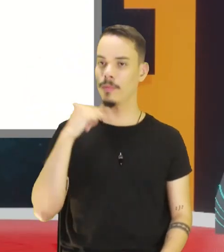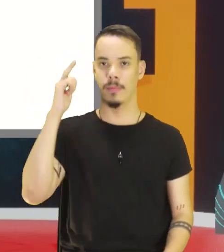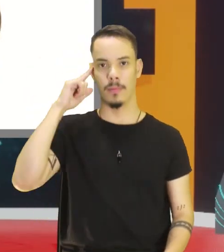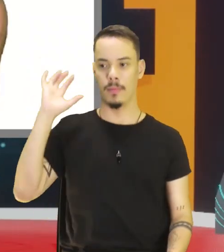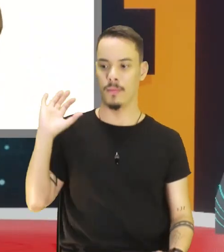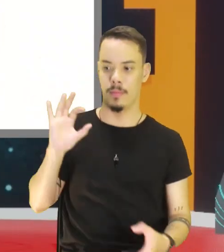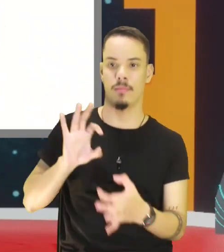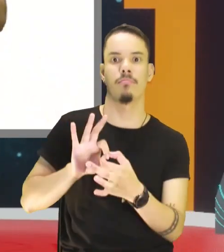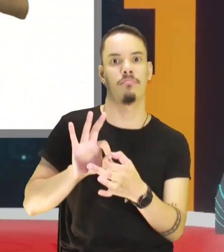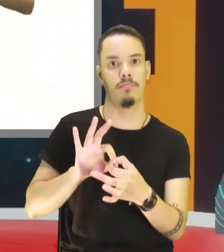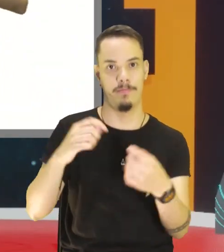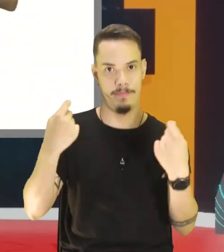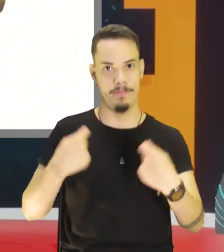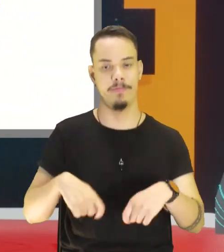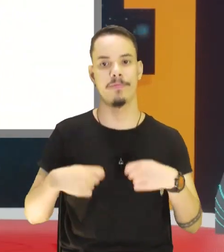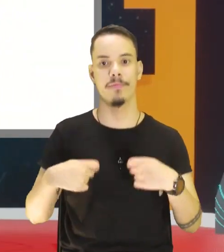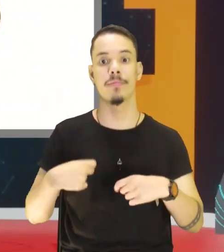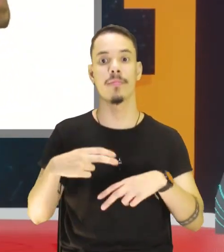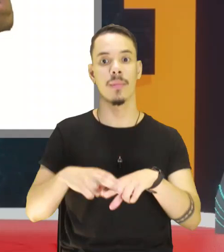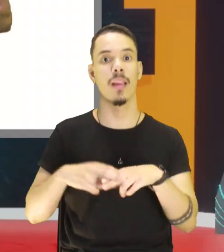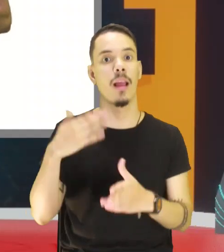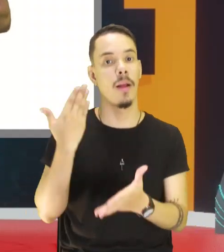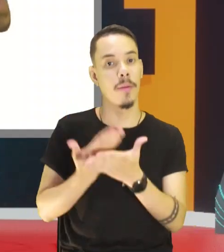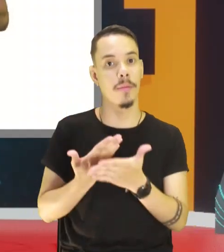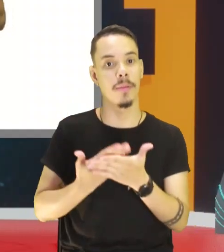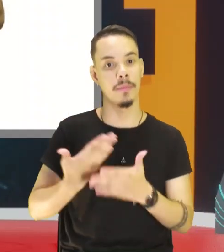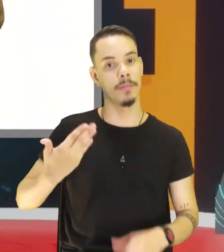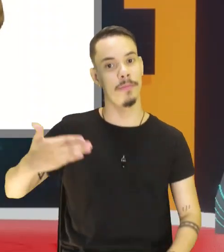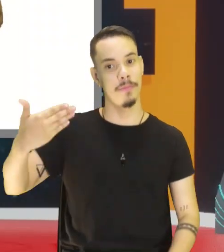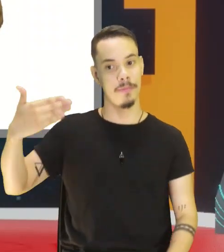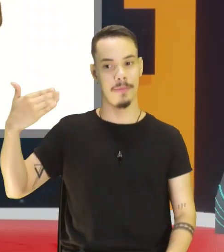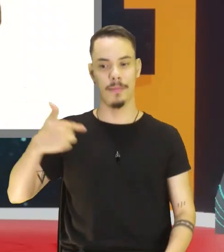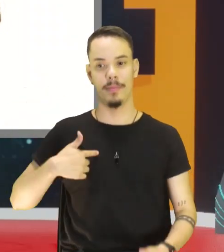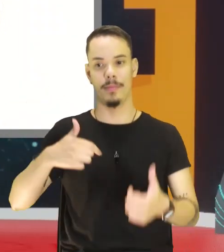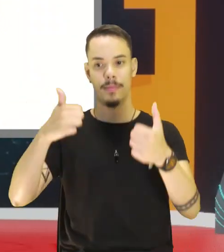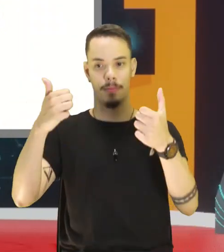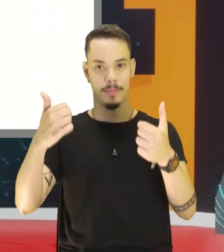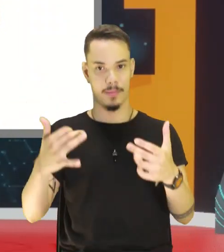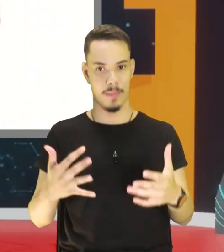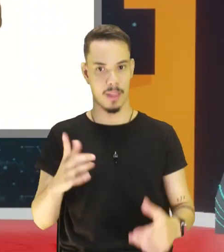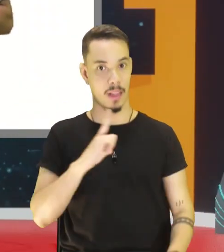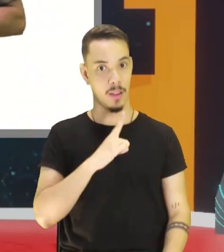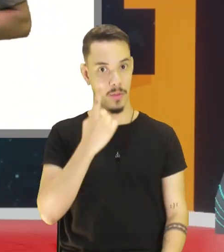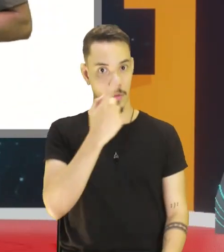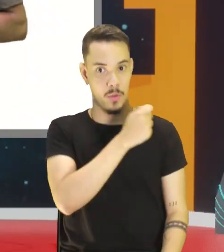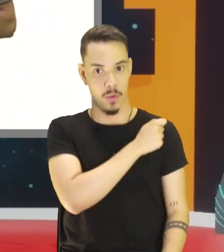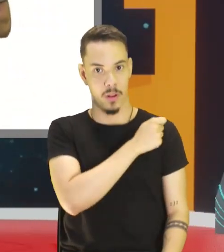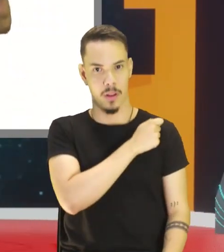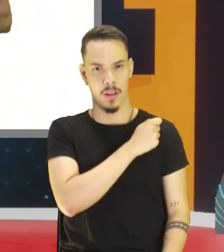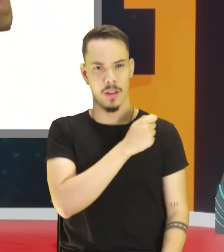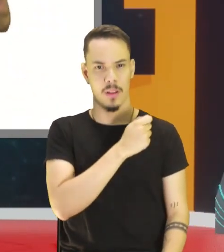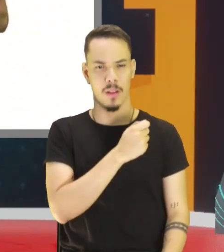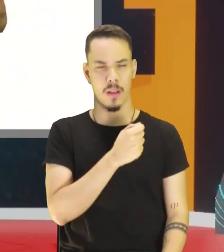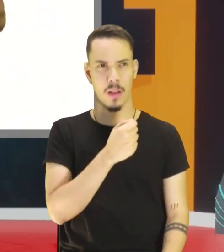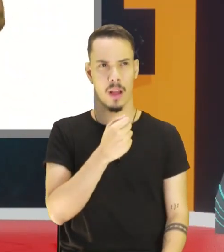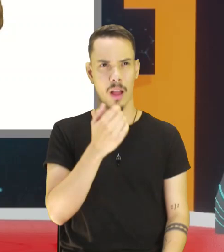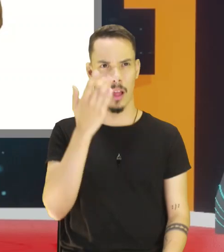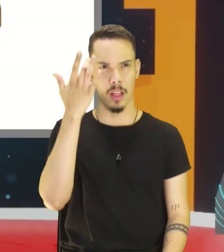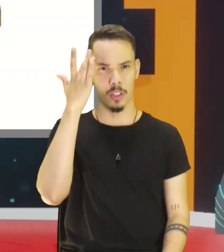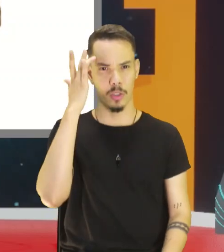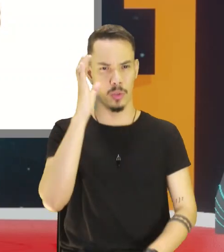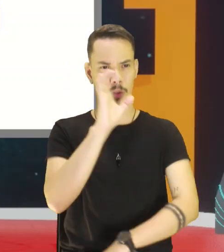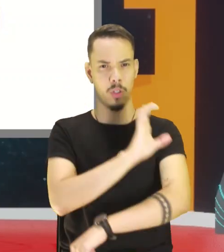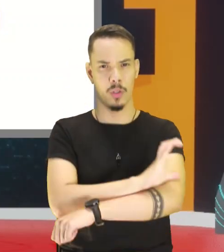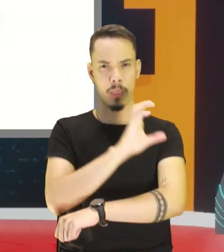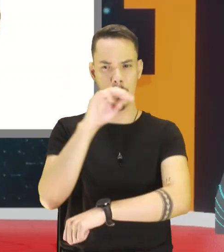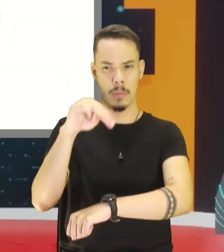movem muita coisa. Falando em aulas passadas, não é? Teve um aluno, que, se não me engano, de Costa Marques,